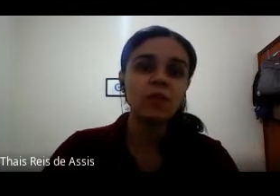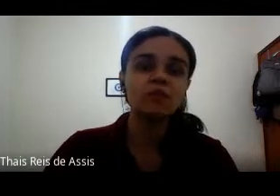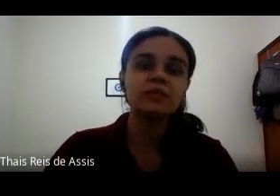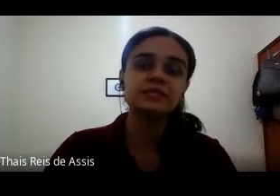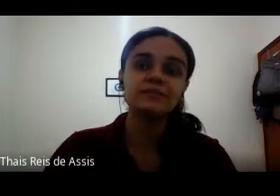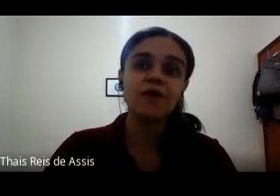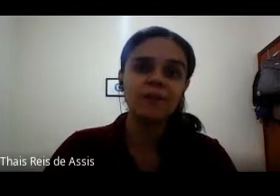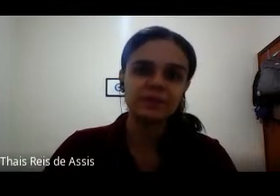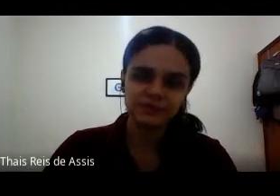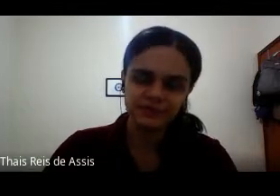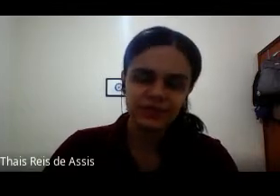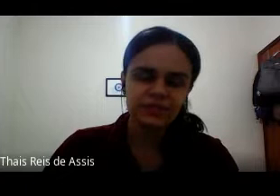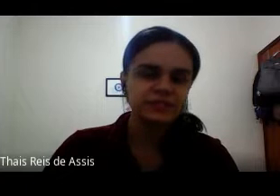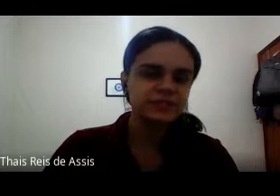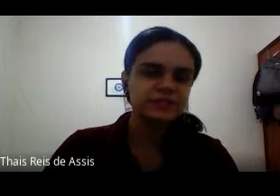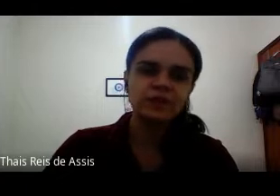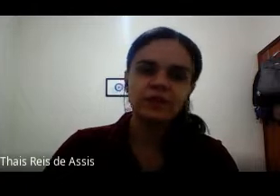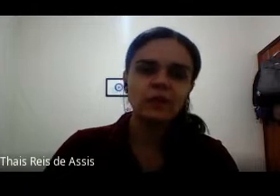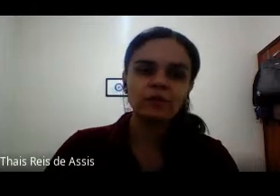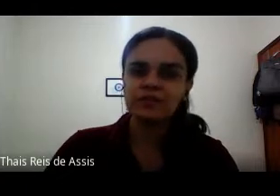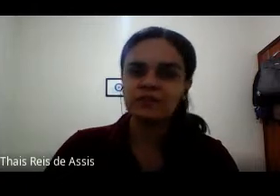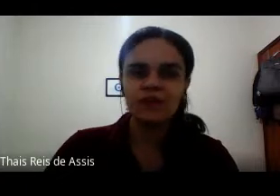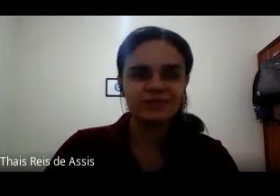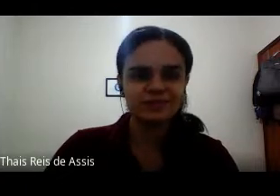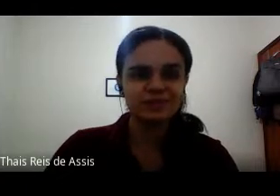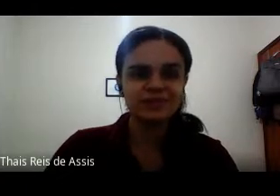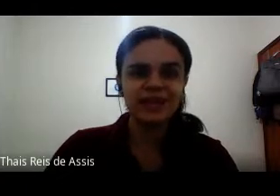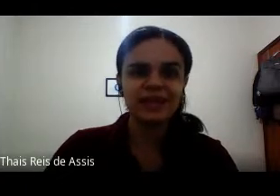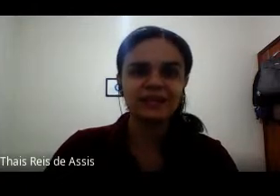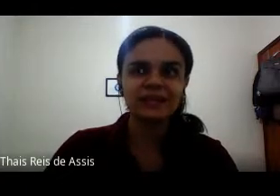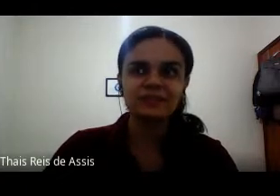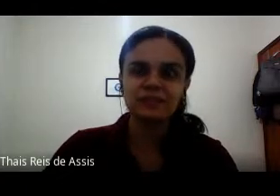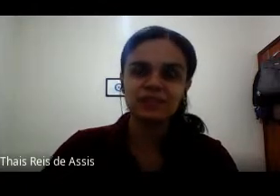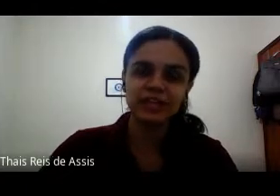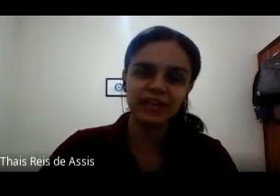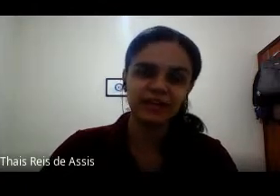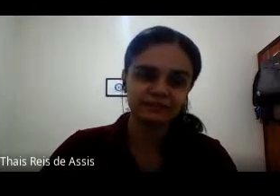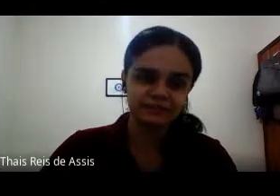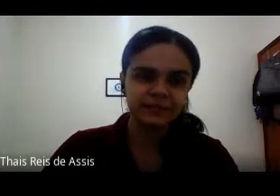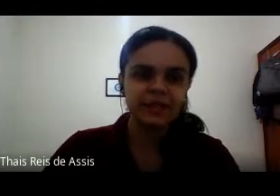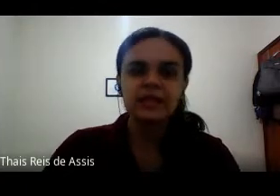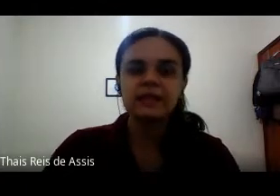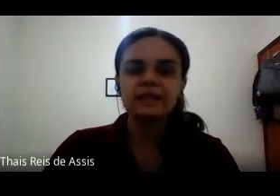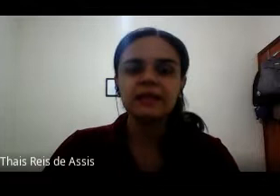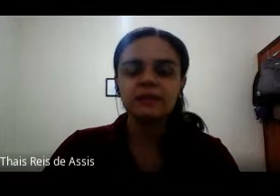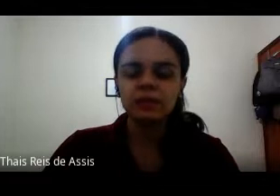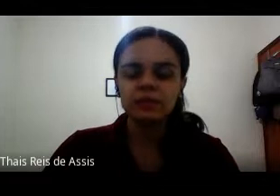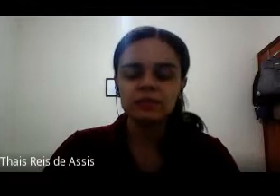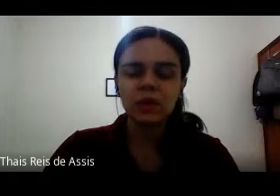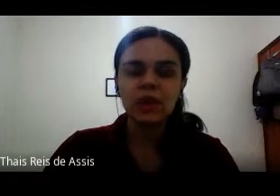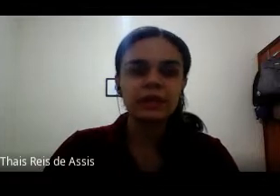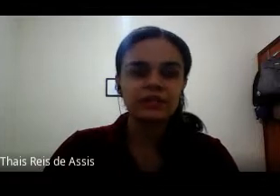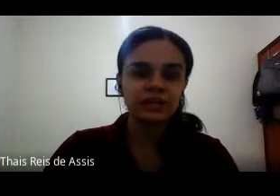existem outras formas de se viver, outras formas de se produzir renda que não somente aquela. Então,